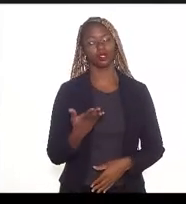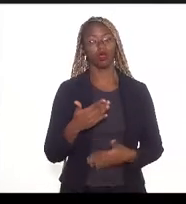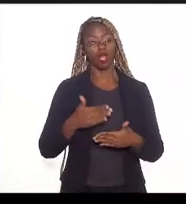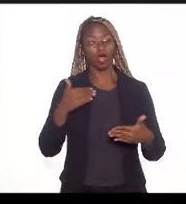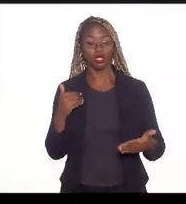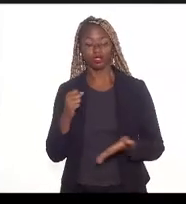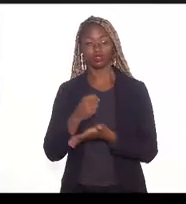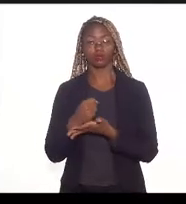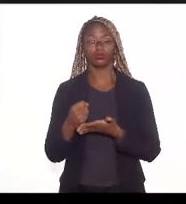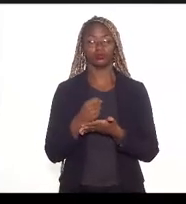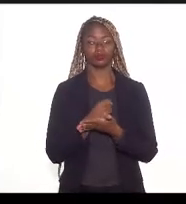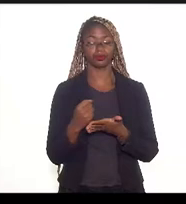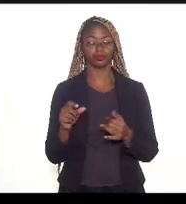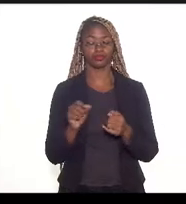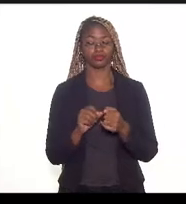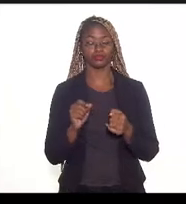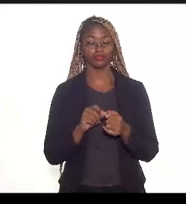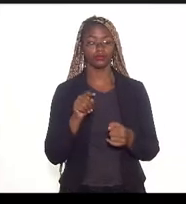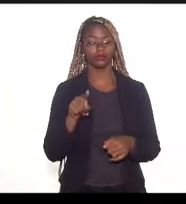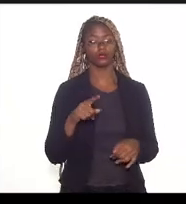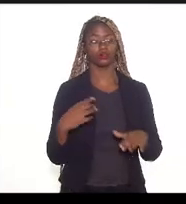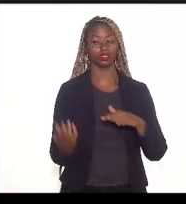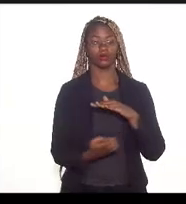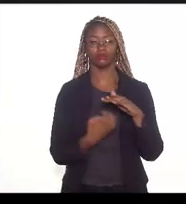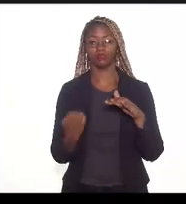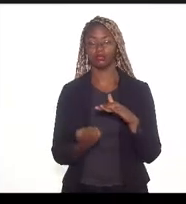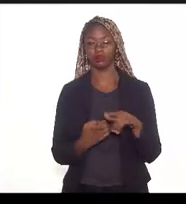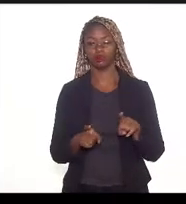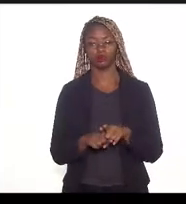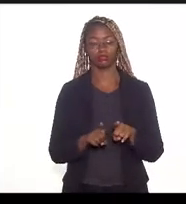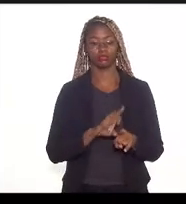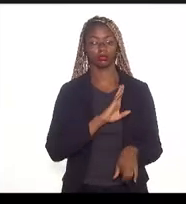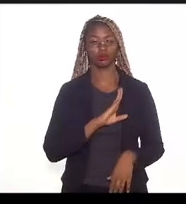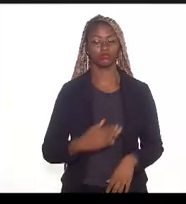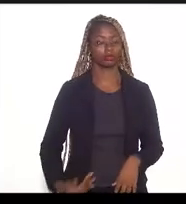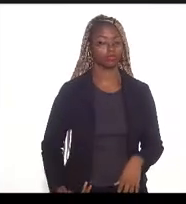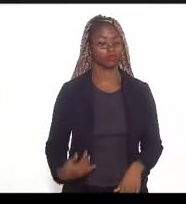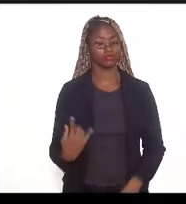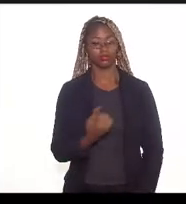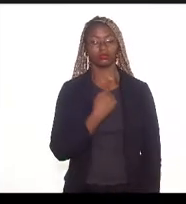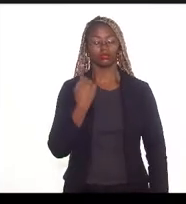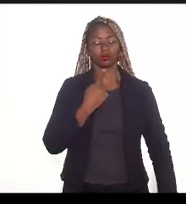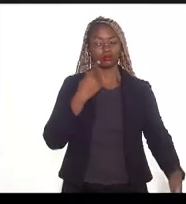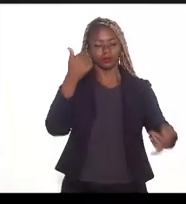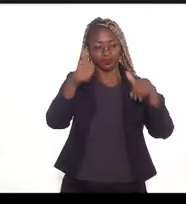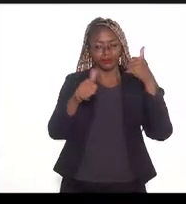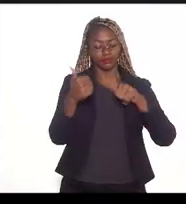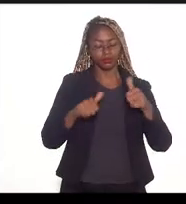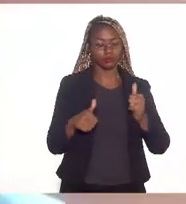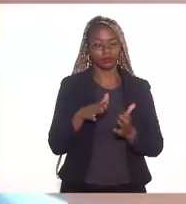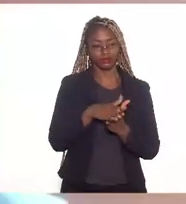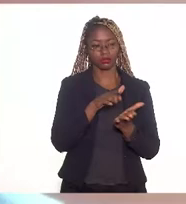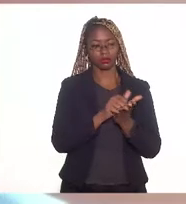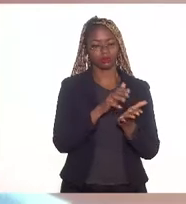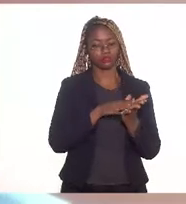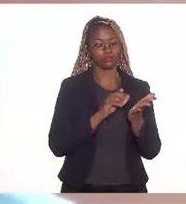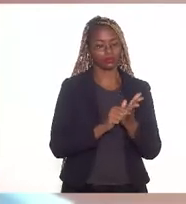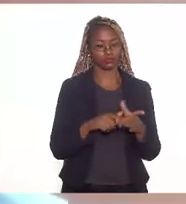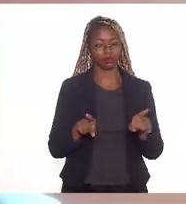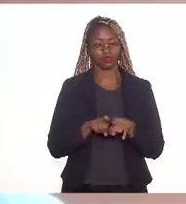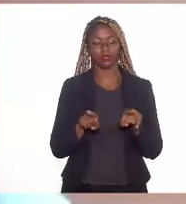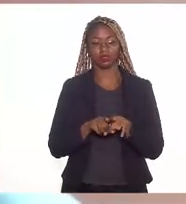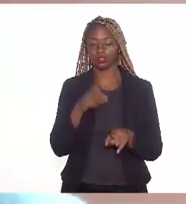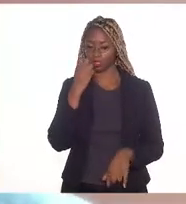pré-contrato com a empresa e o governo do estado, a gente faz uma análise cadastral, uma análise e uma emissão do rating, né, o risco